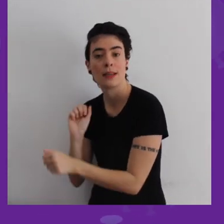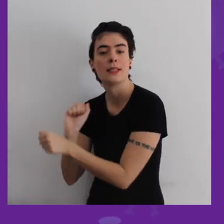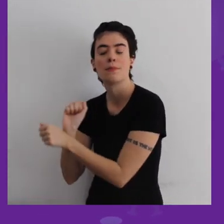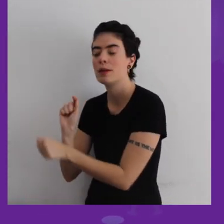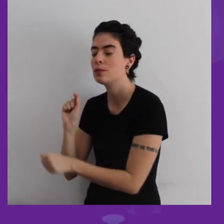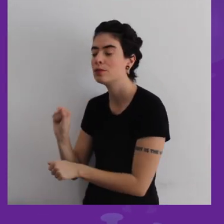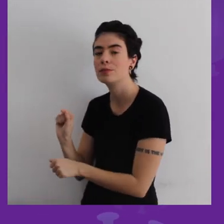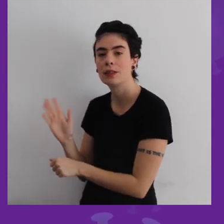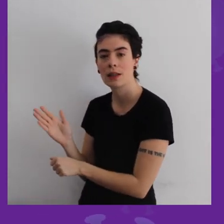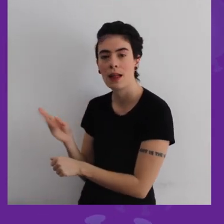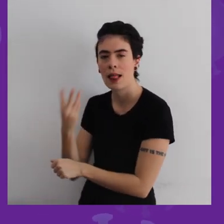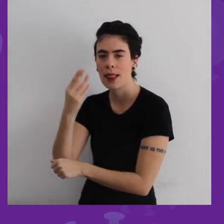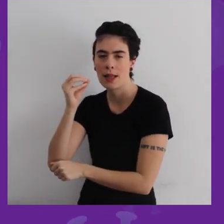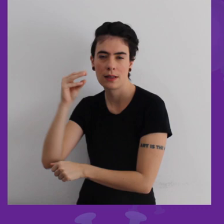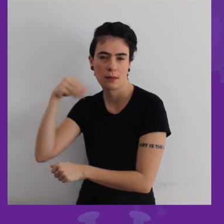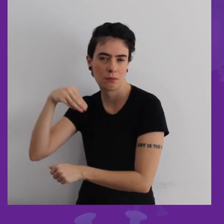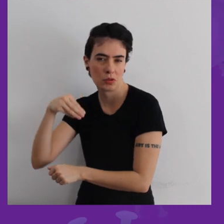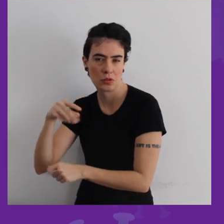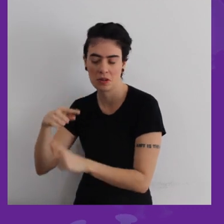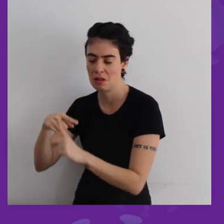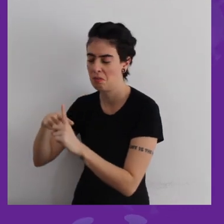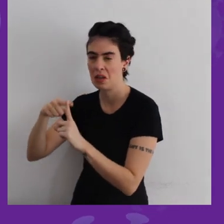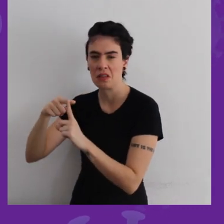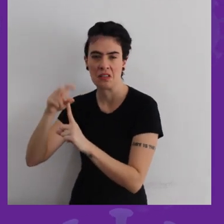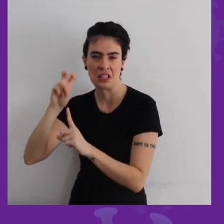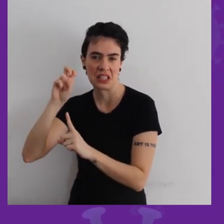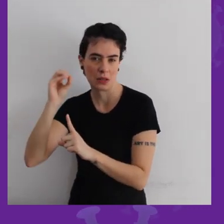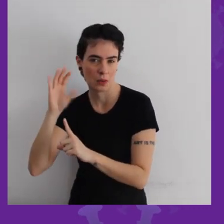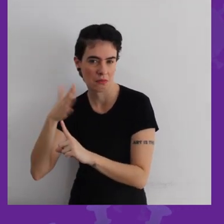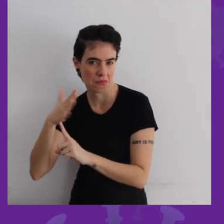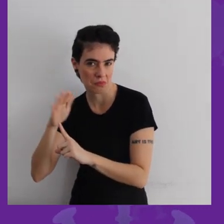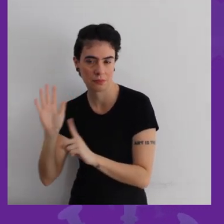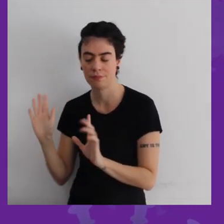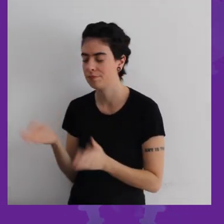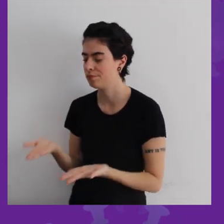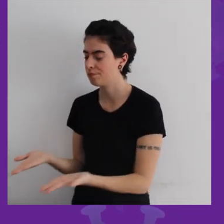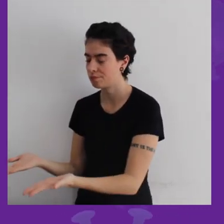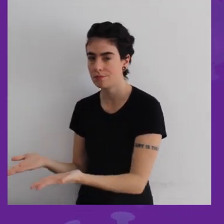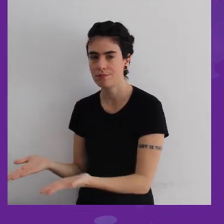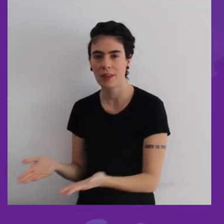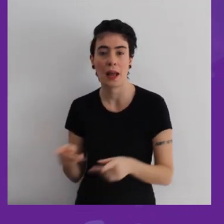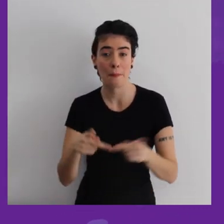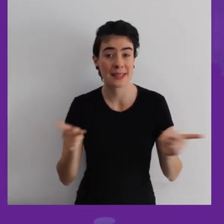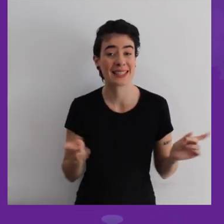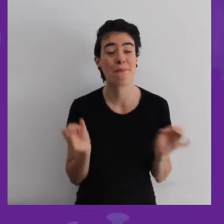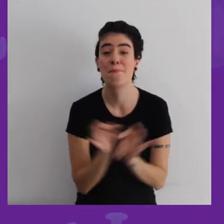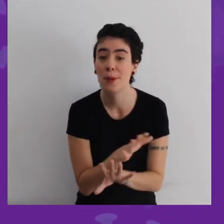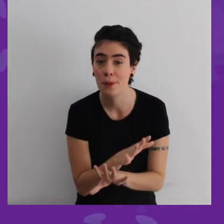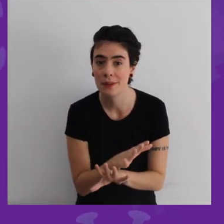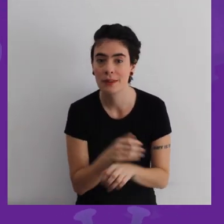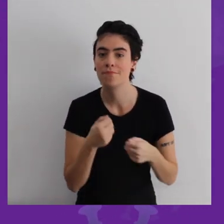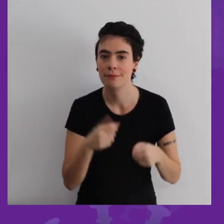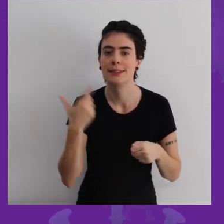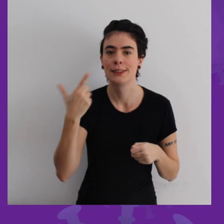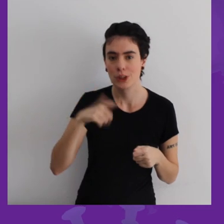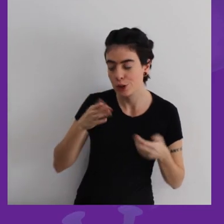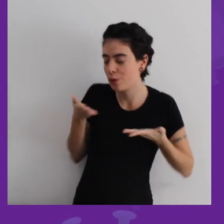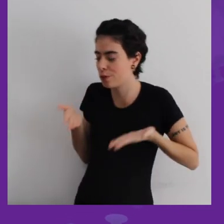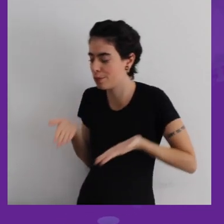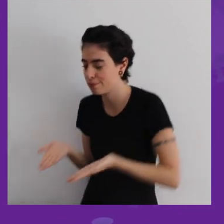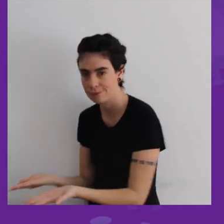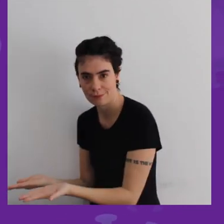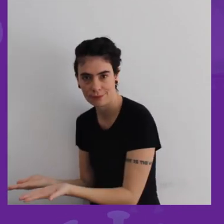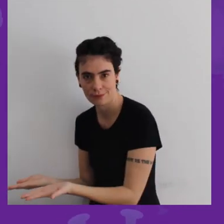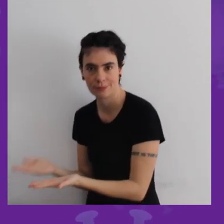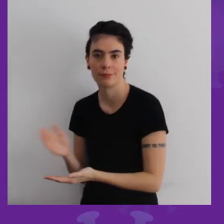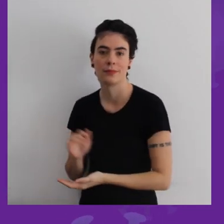meia hora pelo menos é mesmo que a pizza já esteja assada eu preciso aquecer novamente é